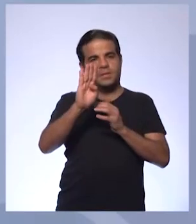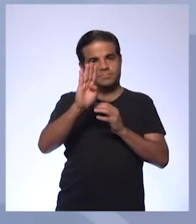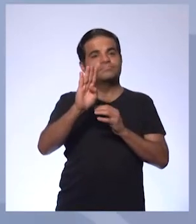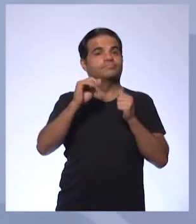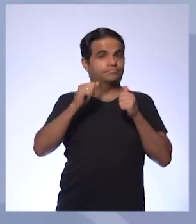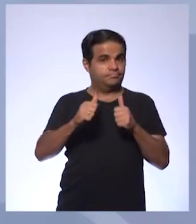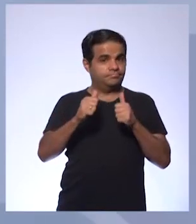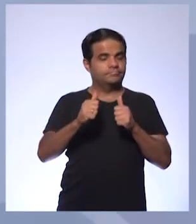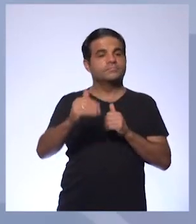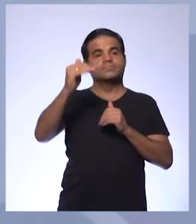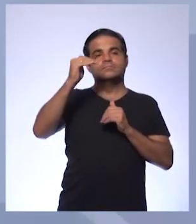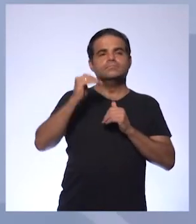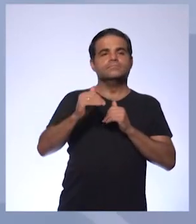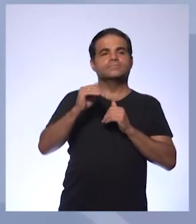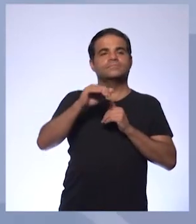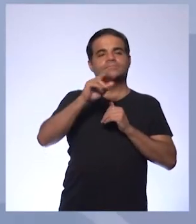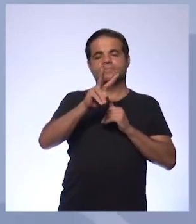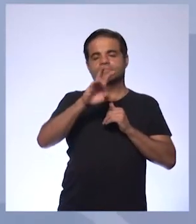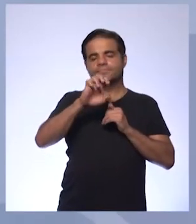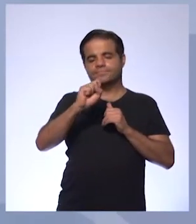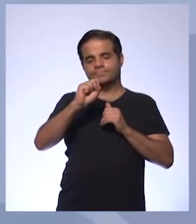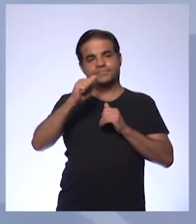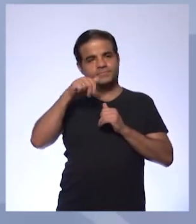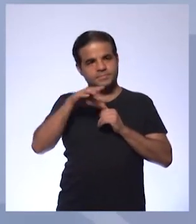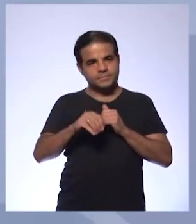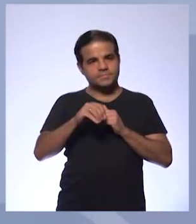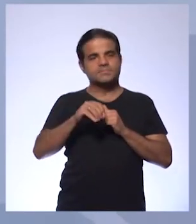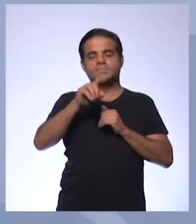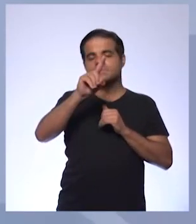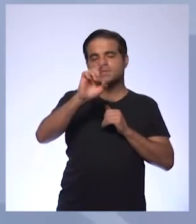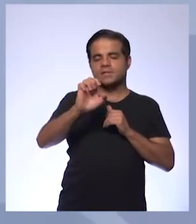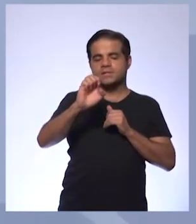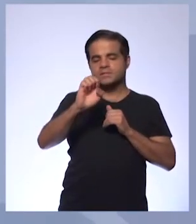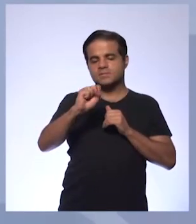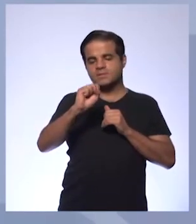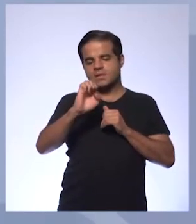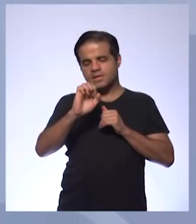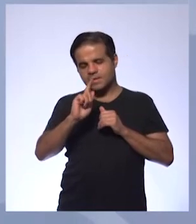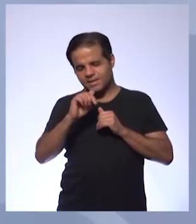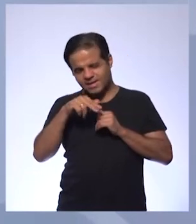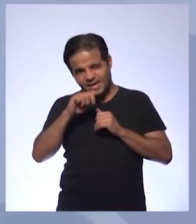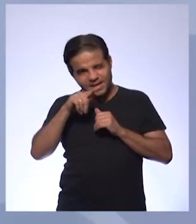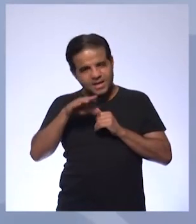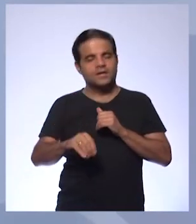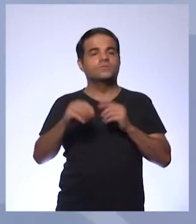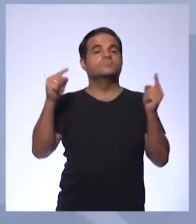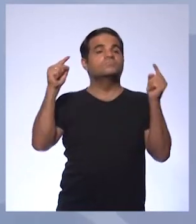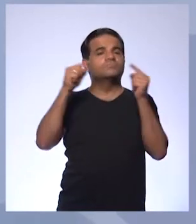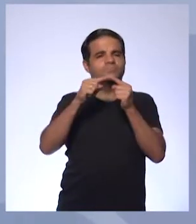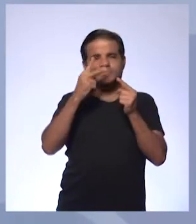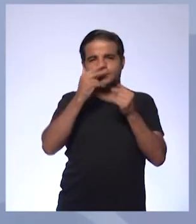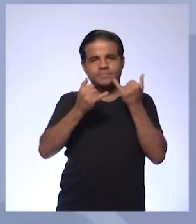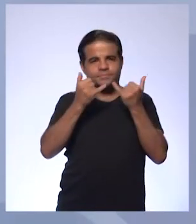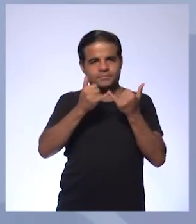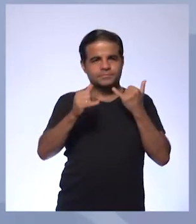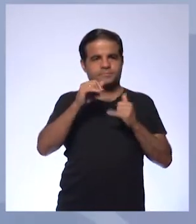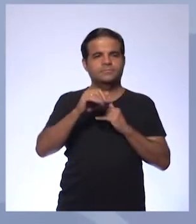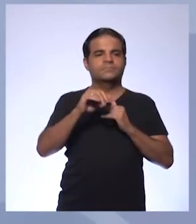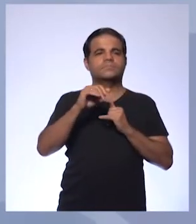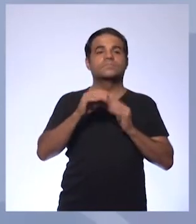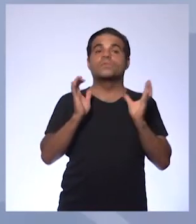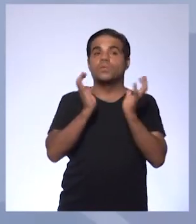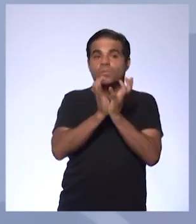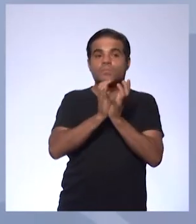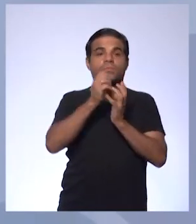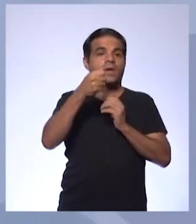aqui. Agora, vezano e desengano rima com humano e oceano. Rima com